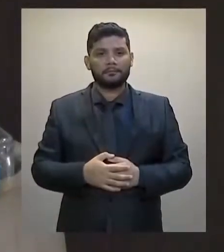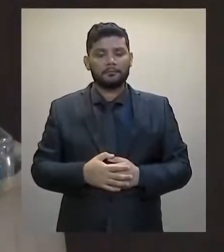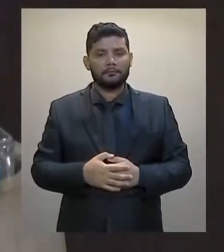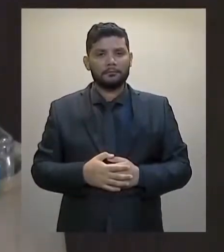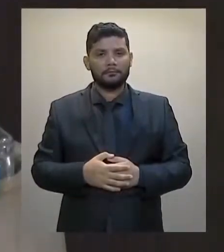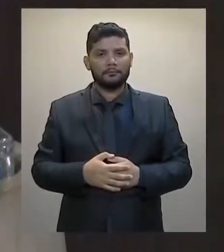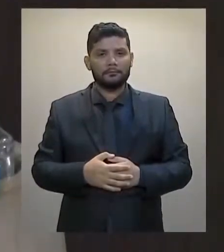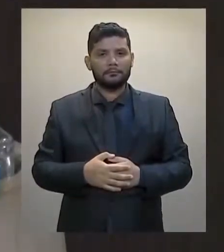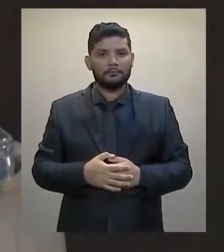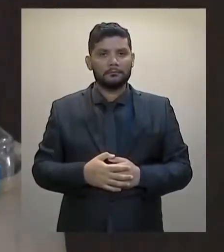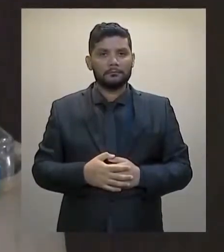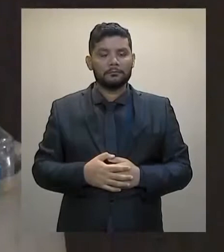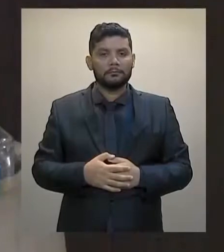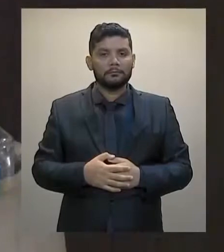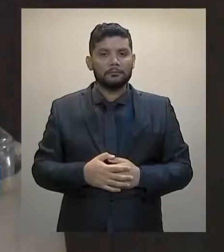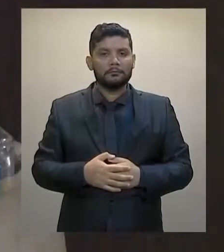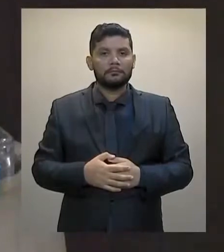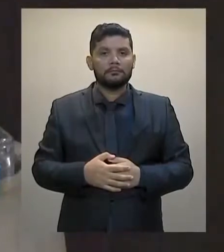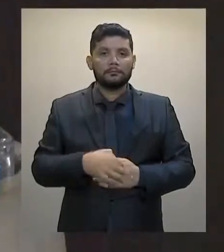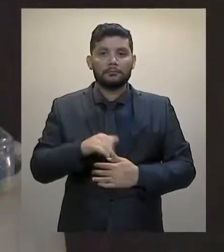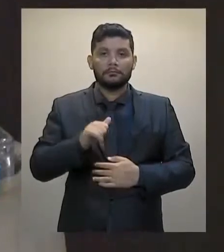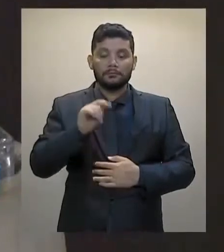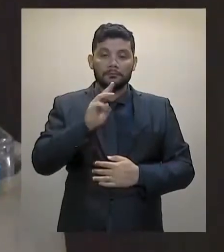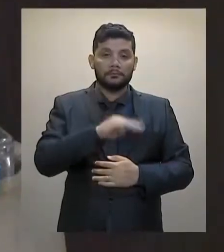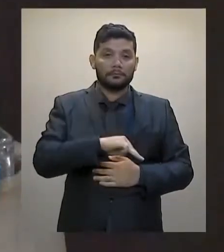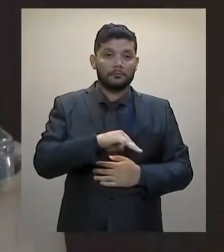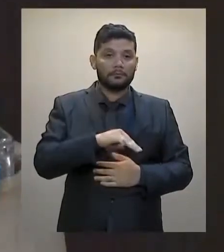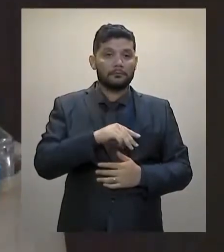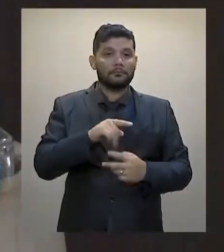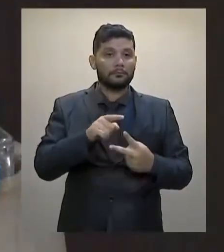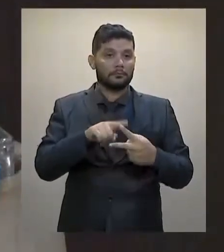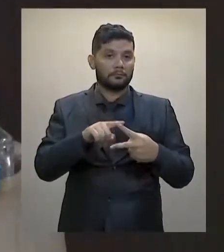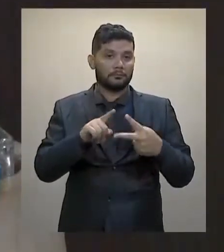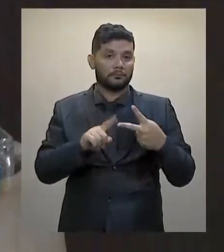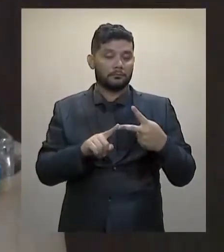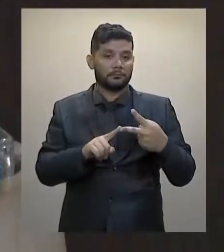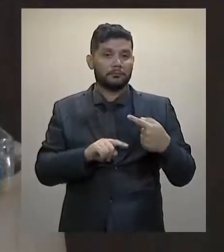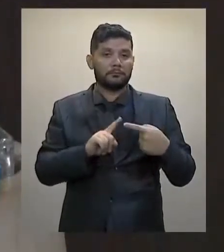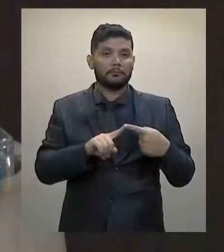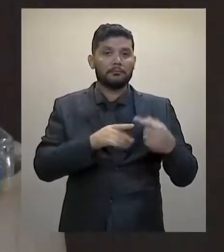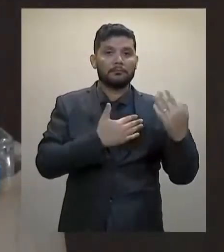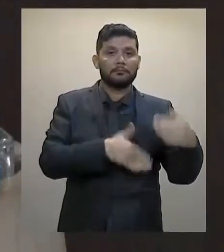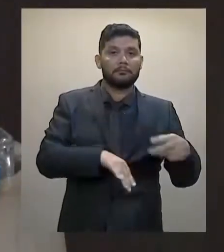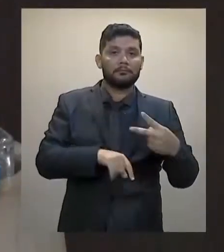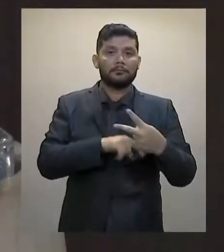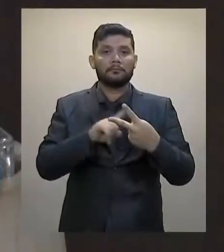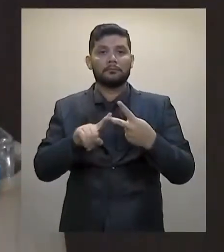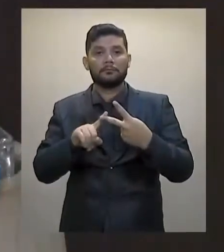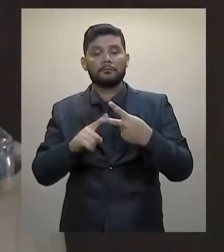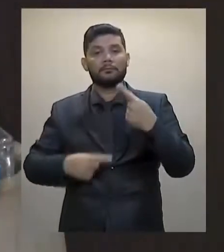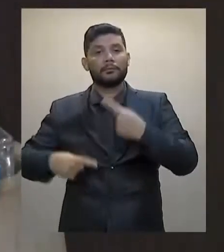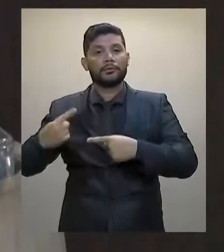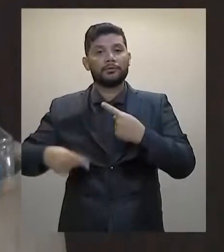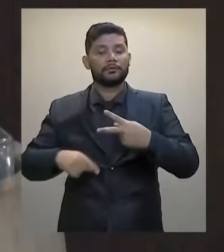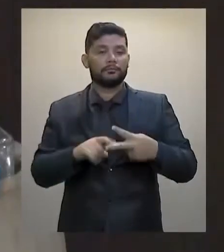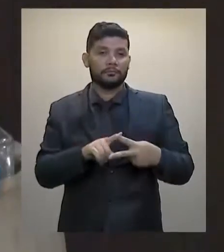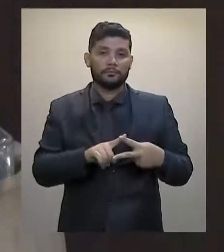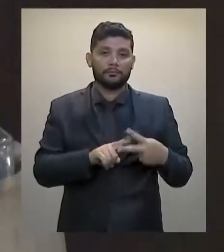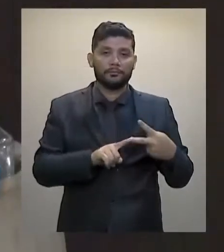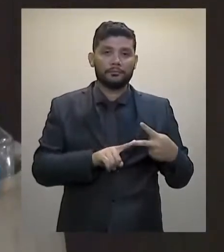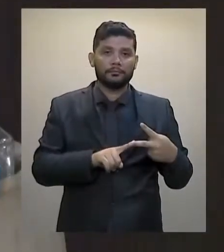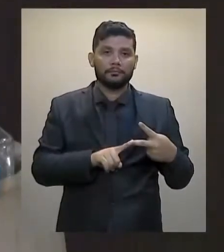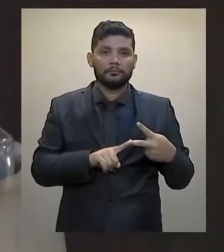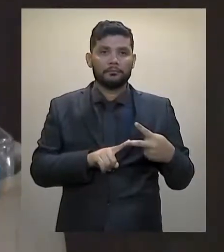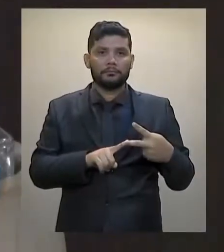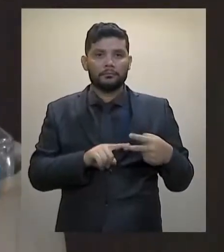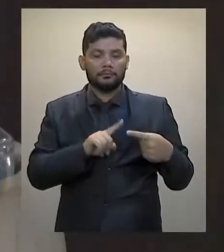direito administrativo. O agente público se divide entre servidor público e agente político. A média do serviço